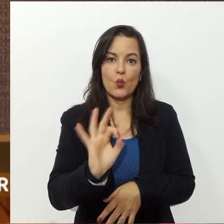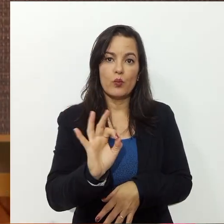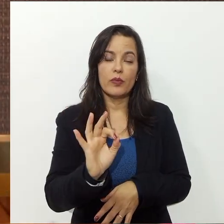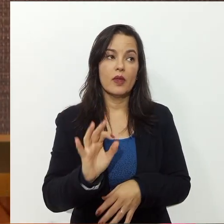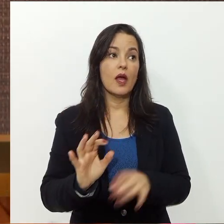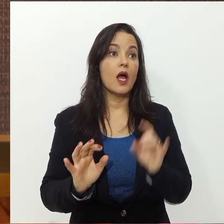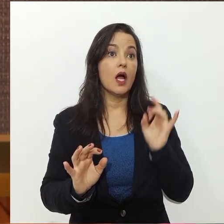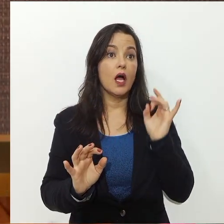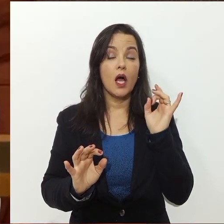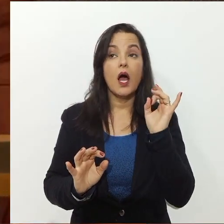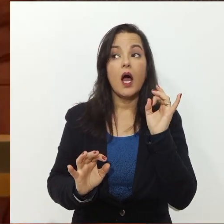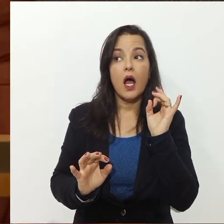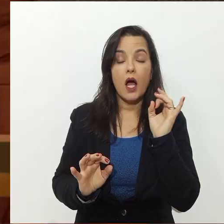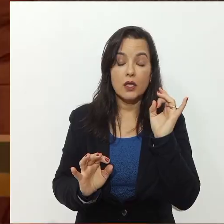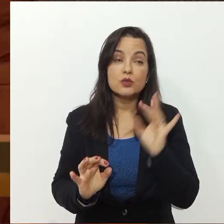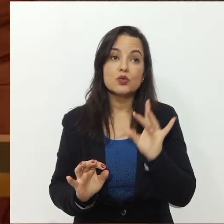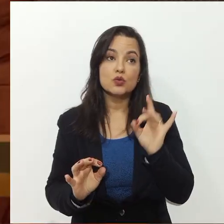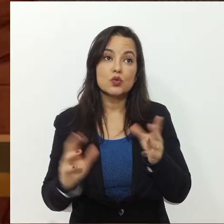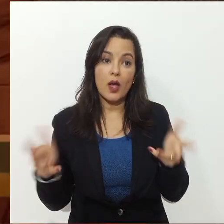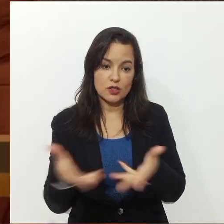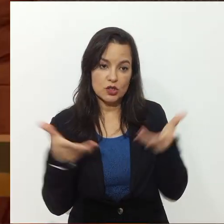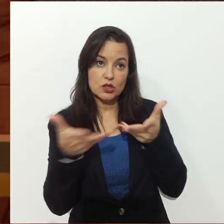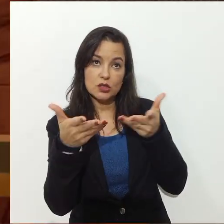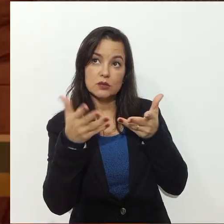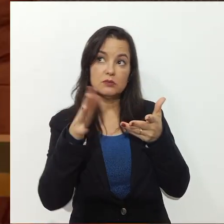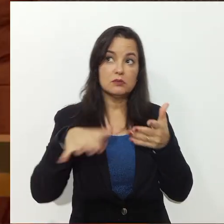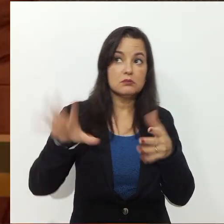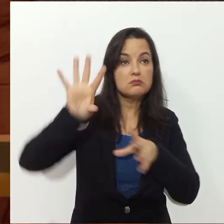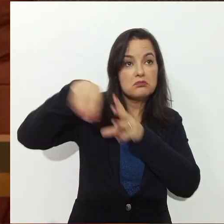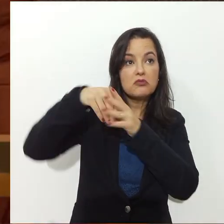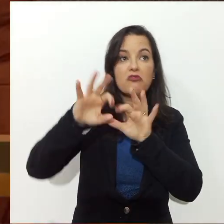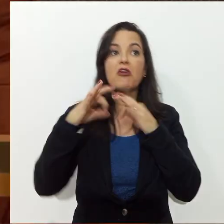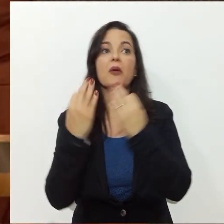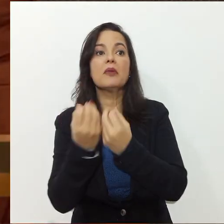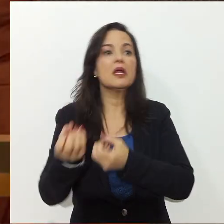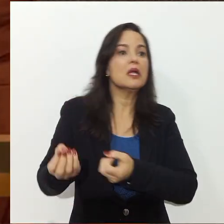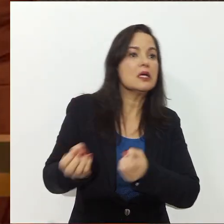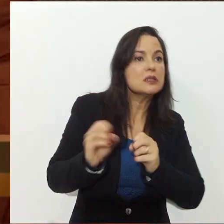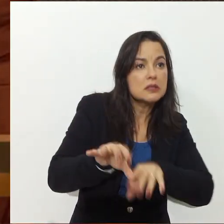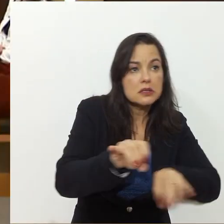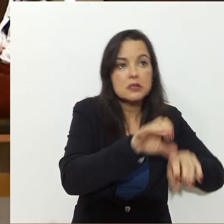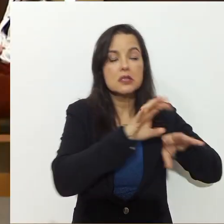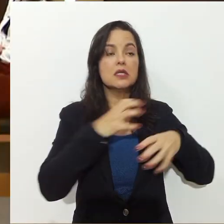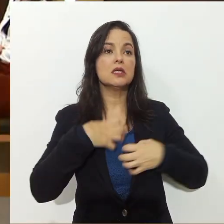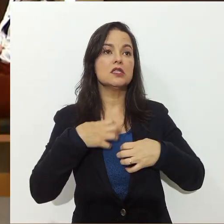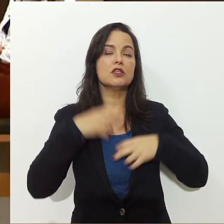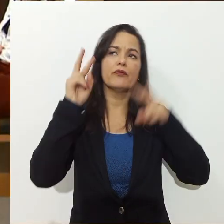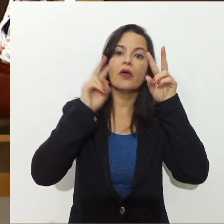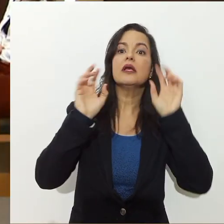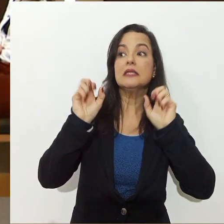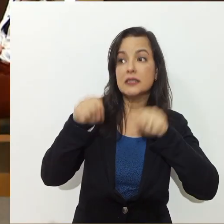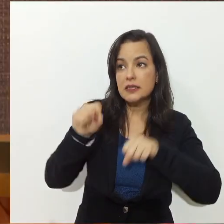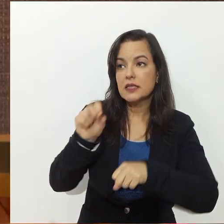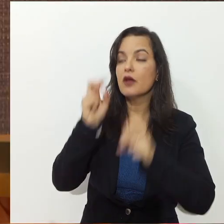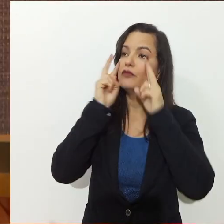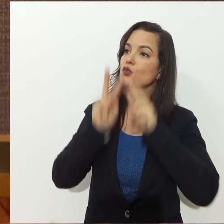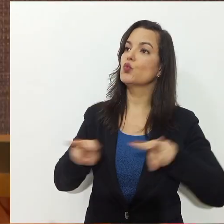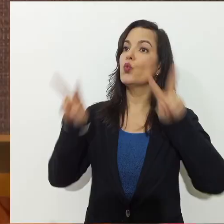vida para se comunicar. Isso, coisas mais sensoriais, né? Mais da criança mesmo. Visual, sensorial. Vai